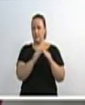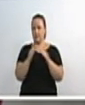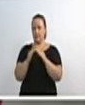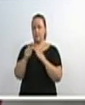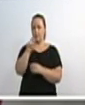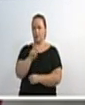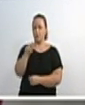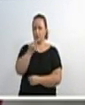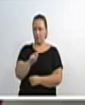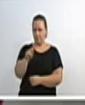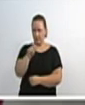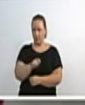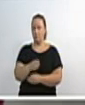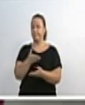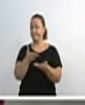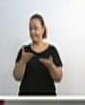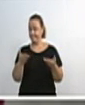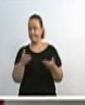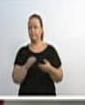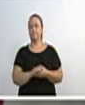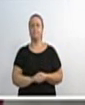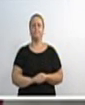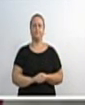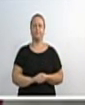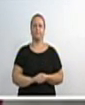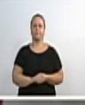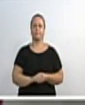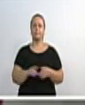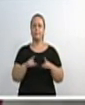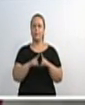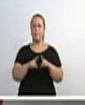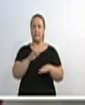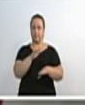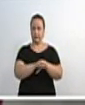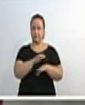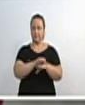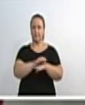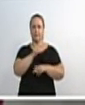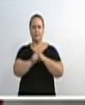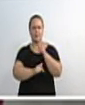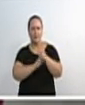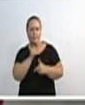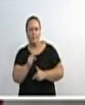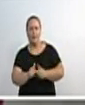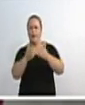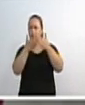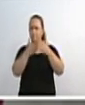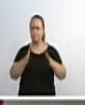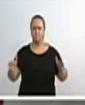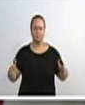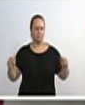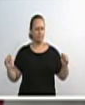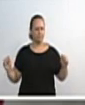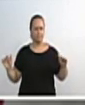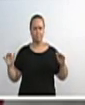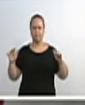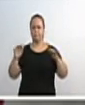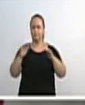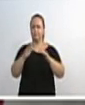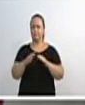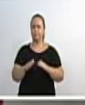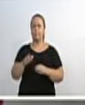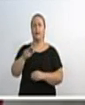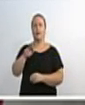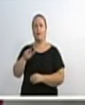ideia. Nós não temos em atividades que eu digo que ela está aberta ao público, que nem na Associação da